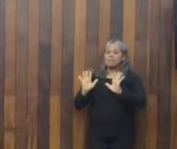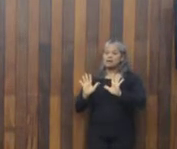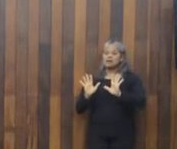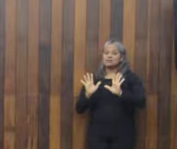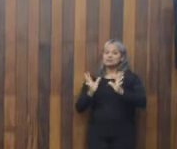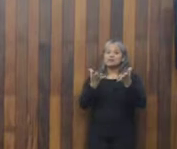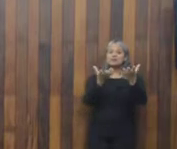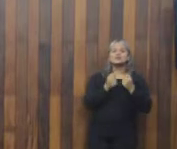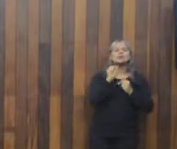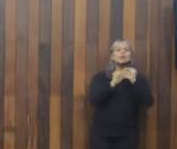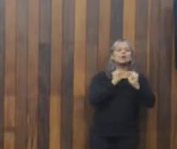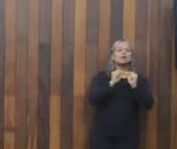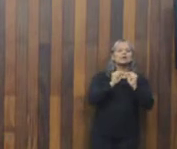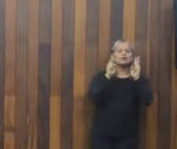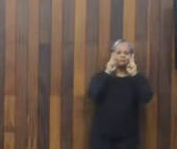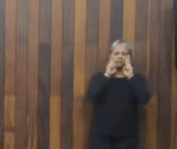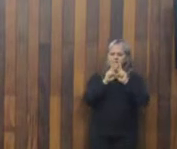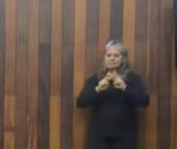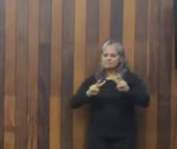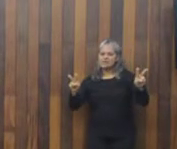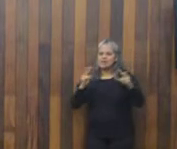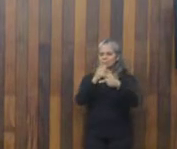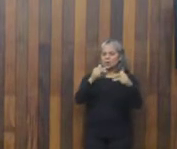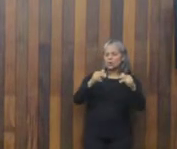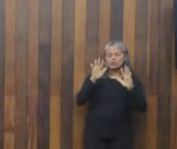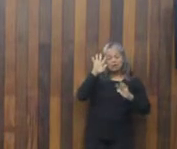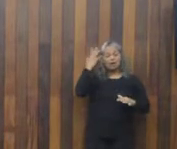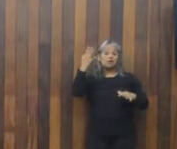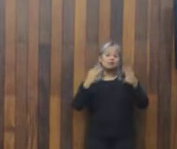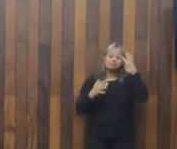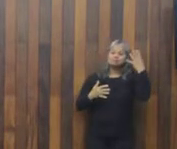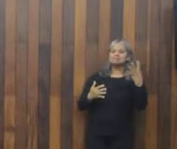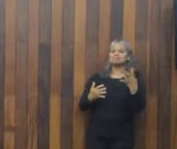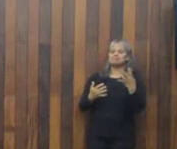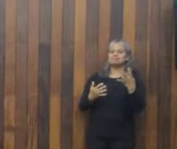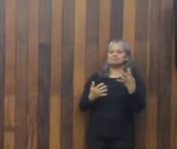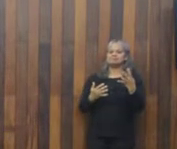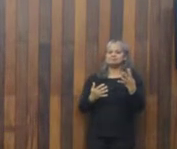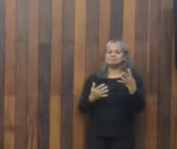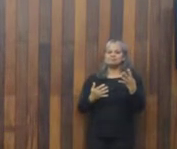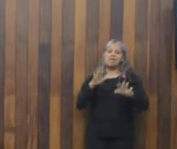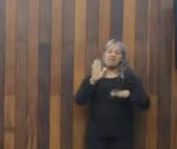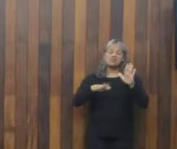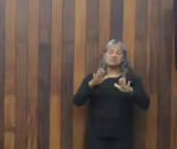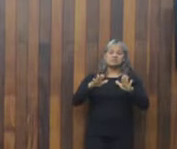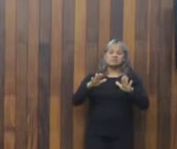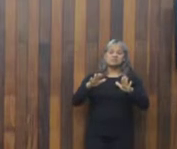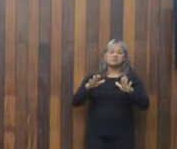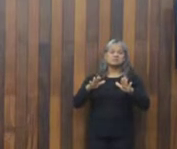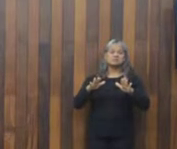ver as soluções. E às vezes eu posso não buscar